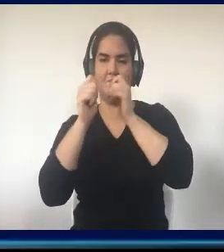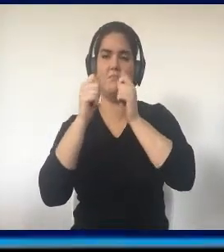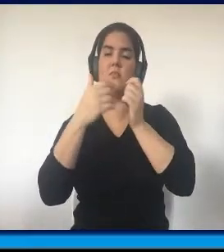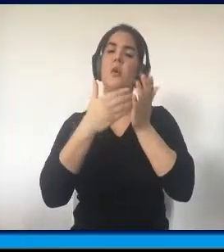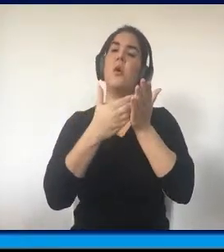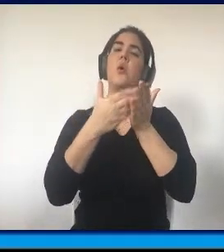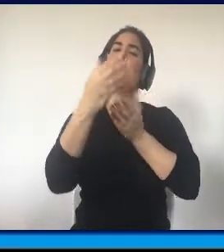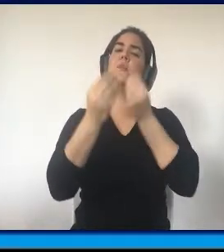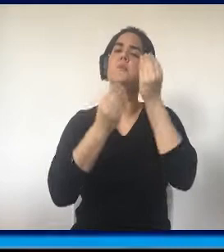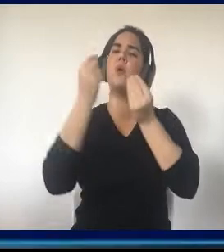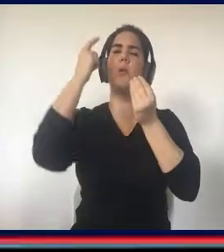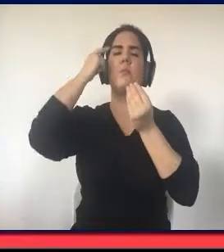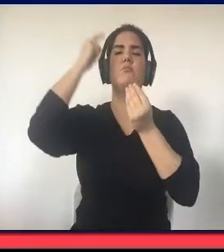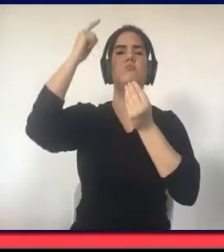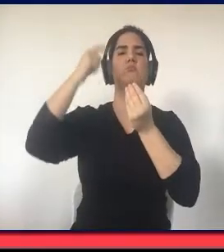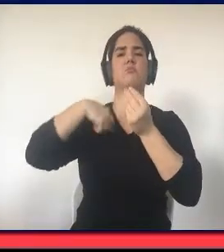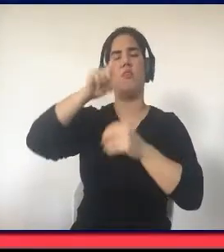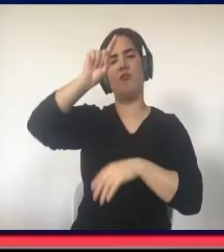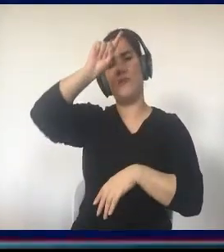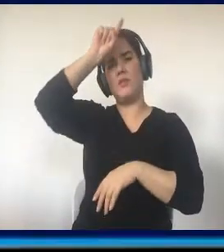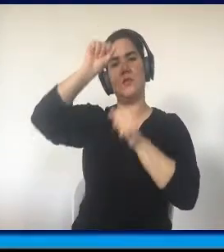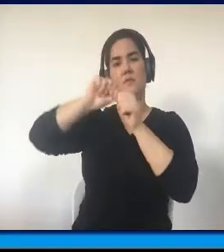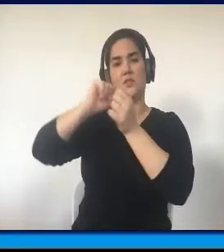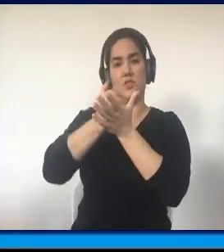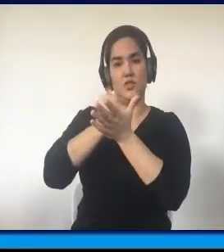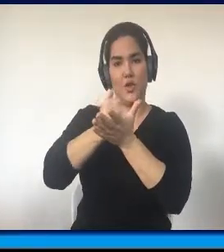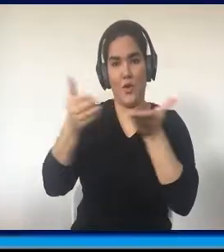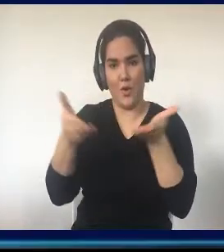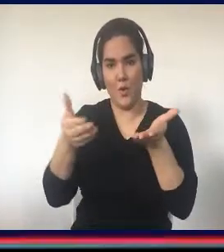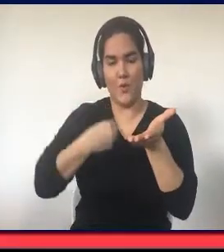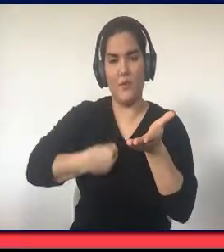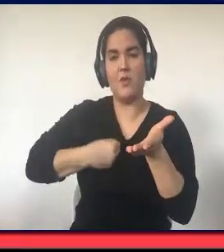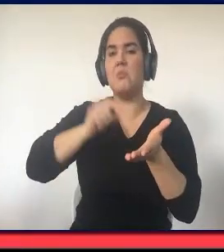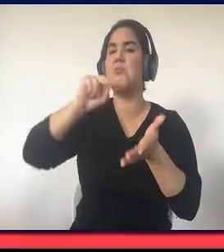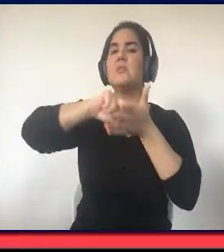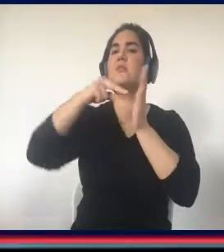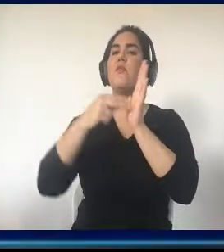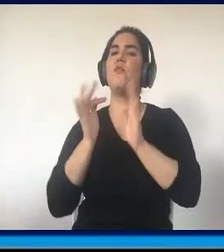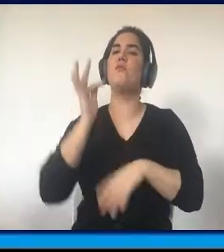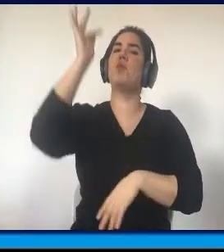falar sobre jogos contemporâneos, né? E o que é essa recriação do futuro? Faz um paralelo aí,